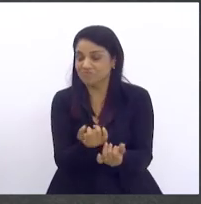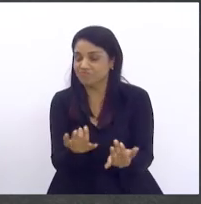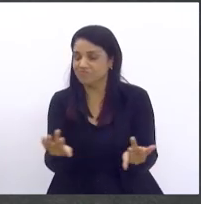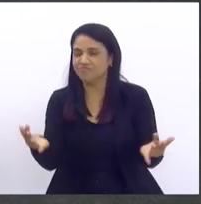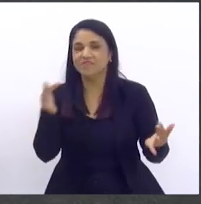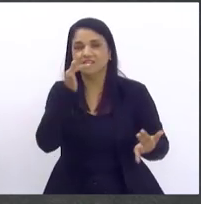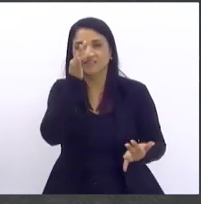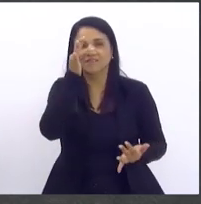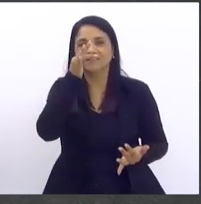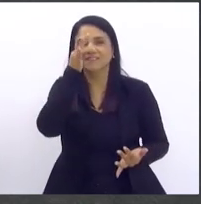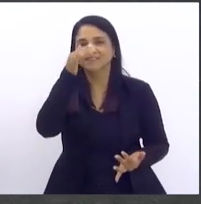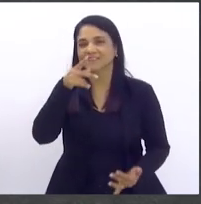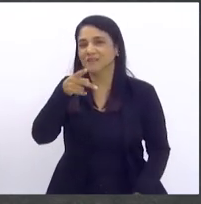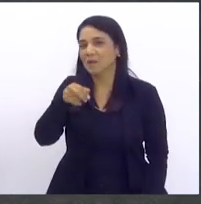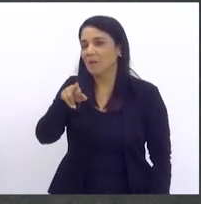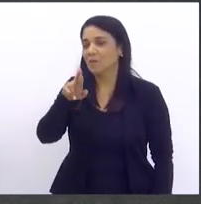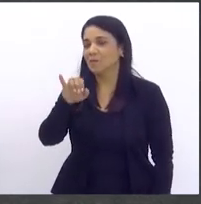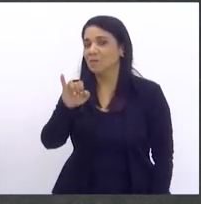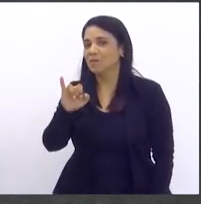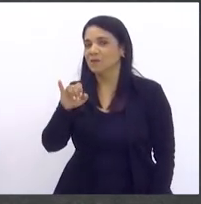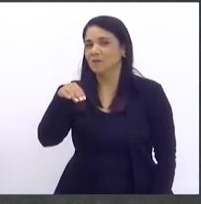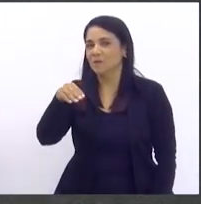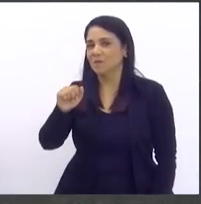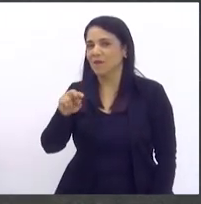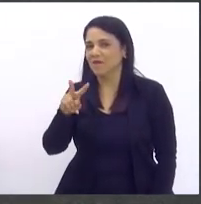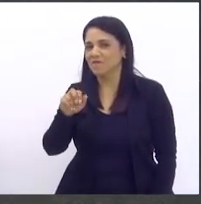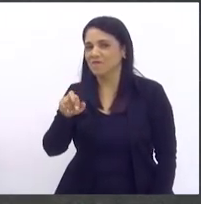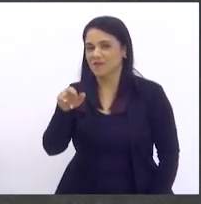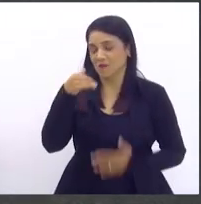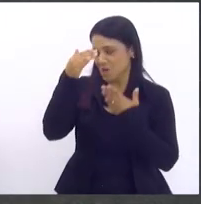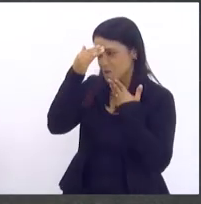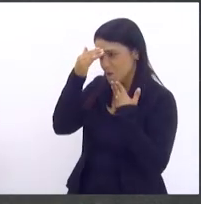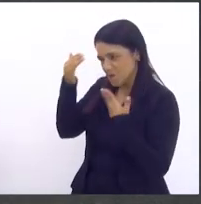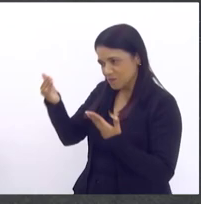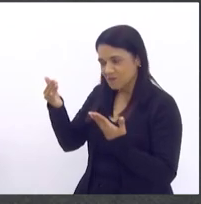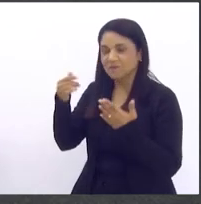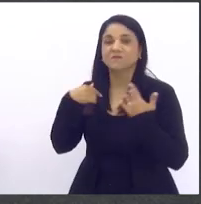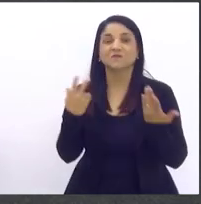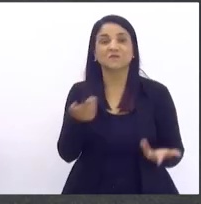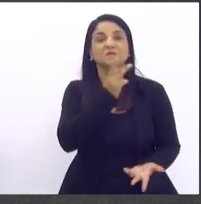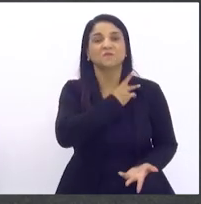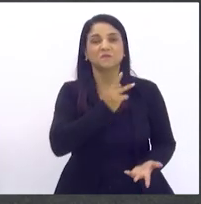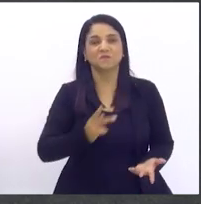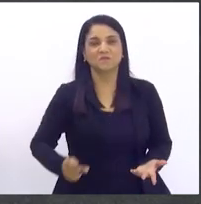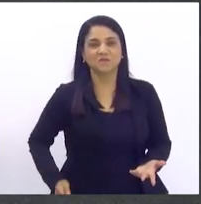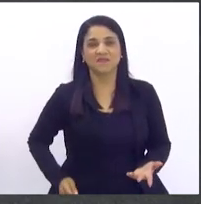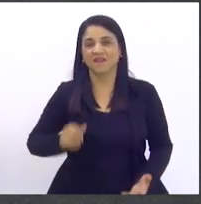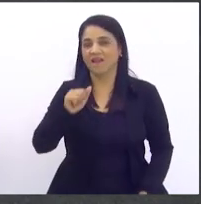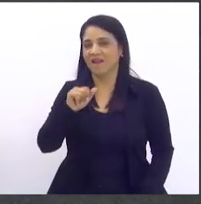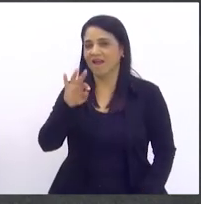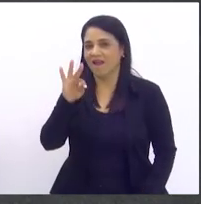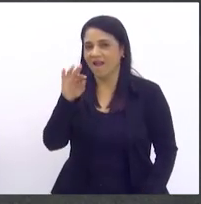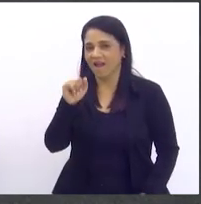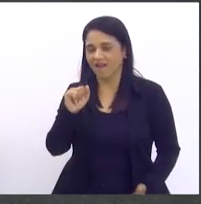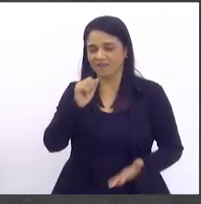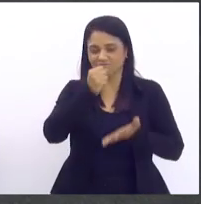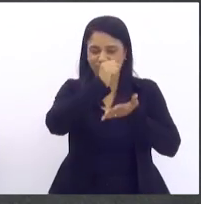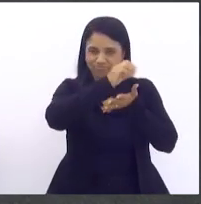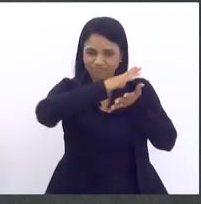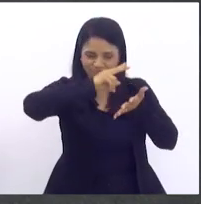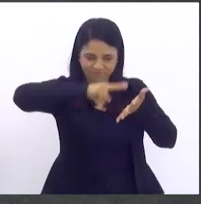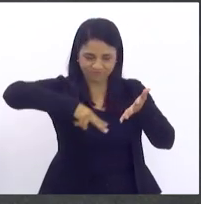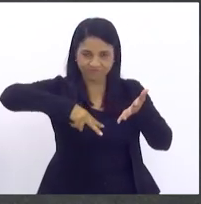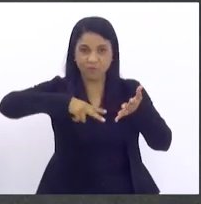ar primaveril. Muito obrigada. Senhora presidente, a ata reflete com exatidão